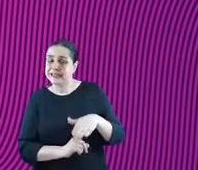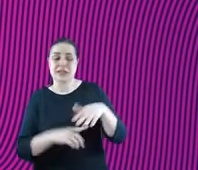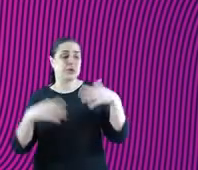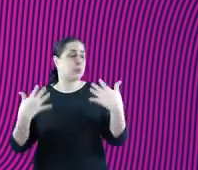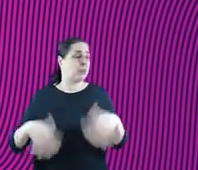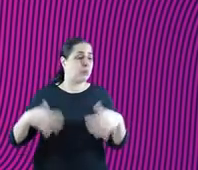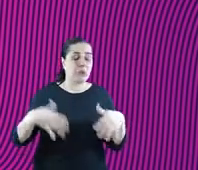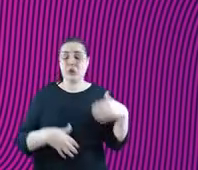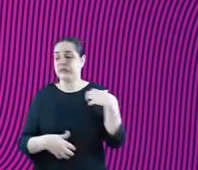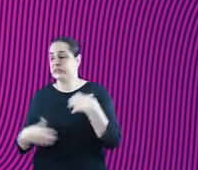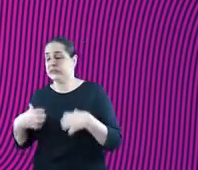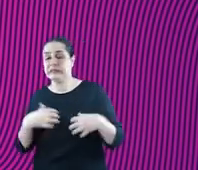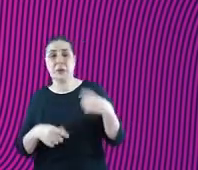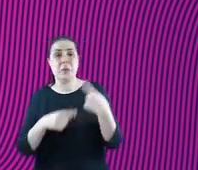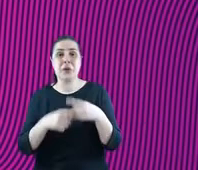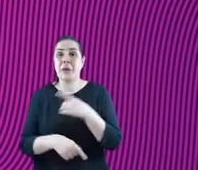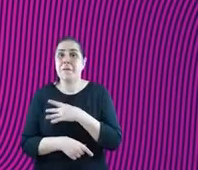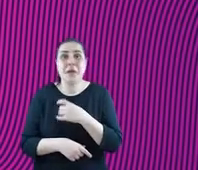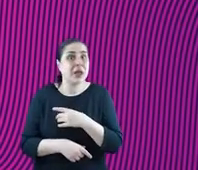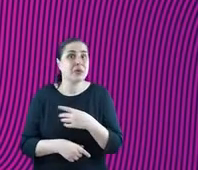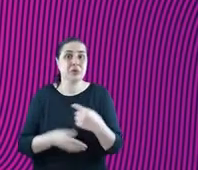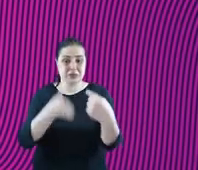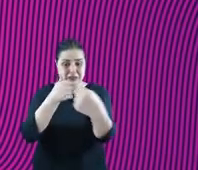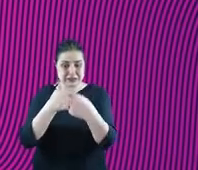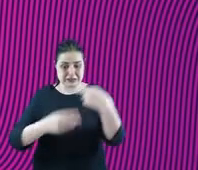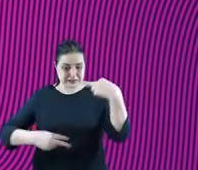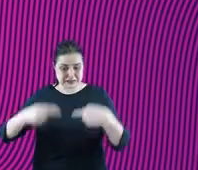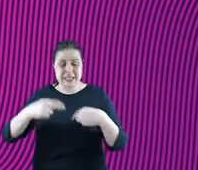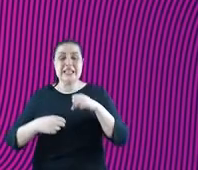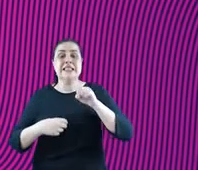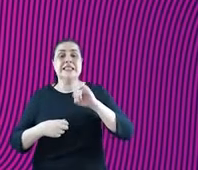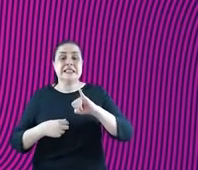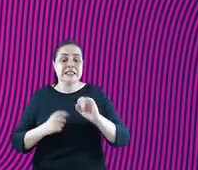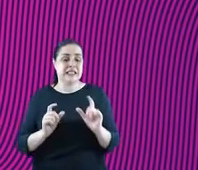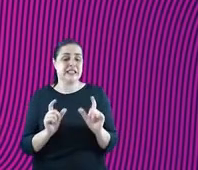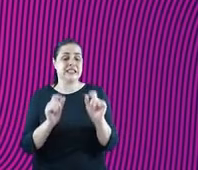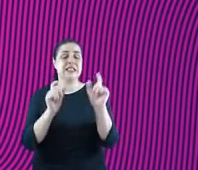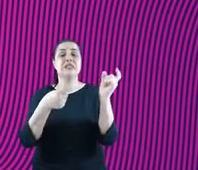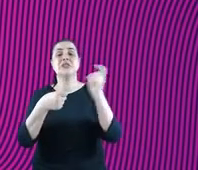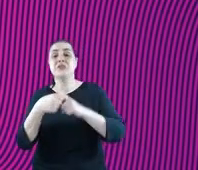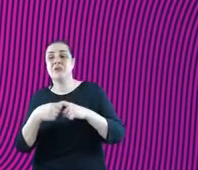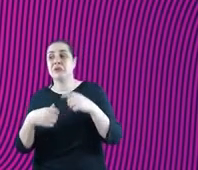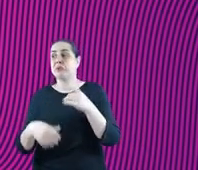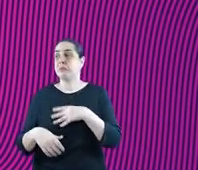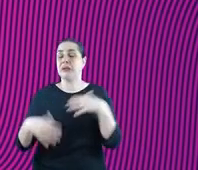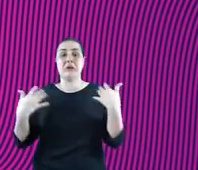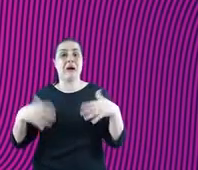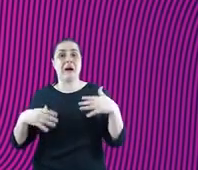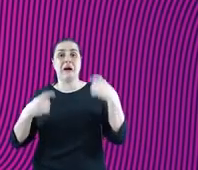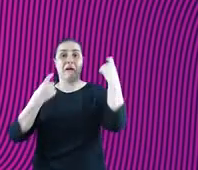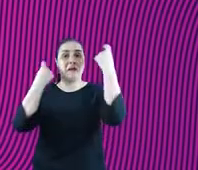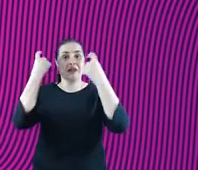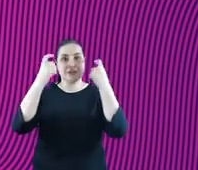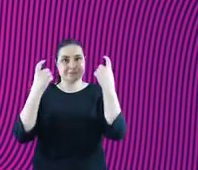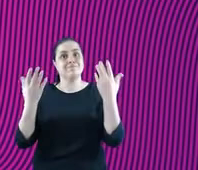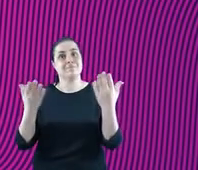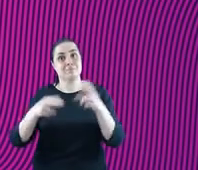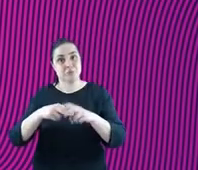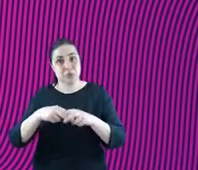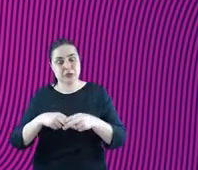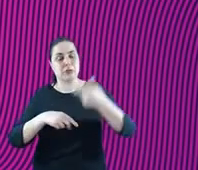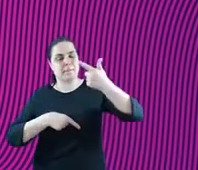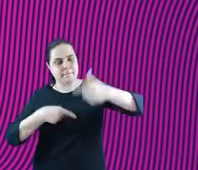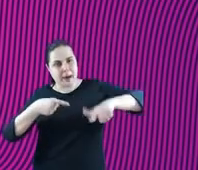o medo, né, da recidiva. E a gente tem cada vez mais, né, visto